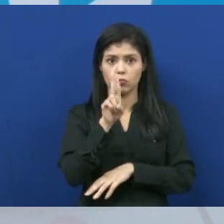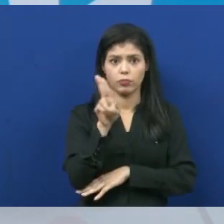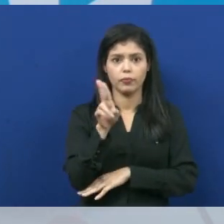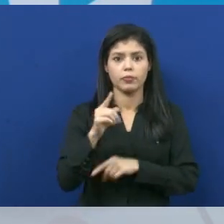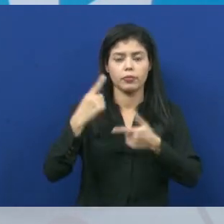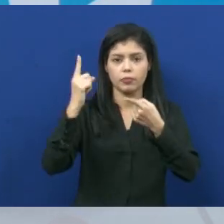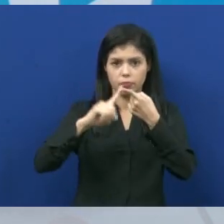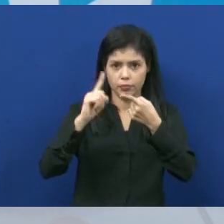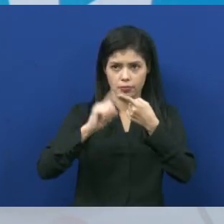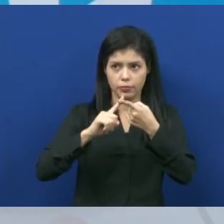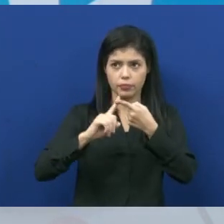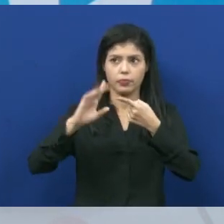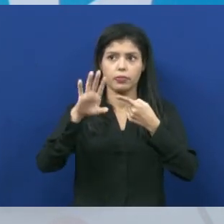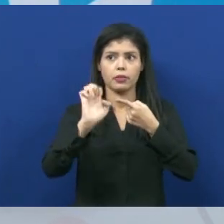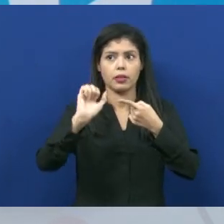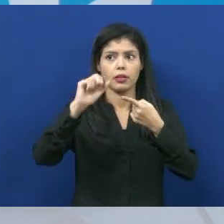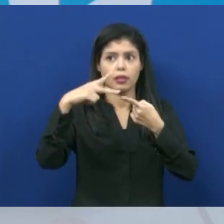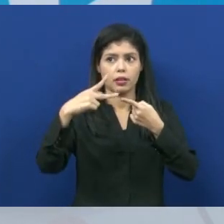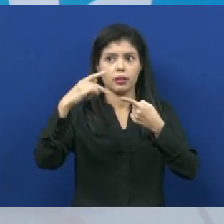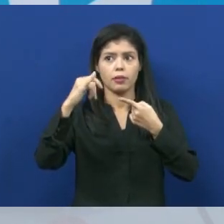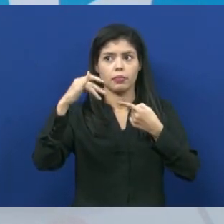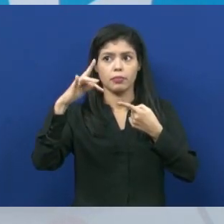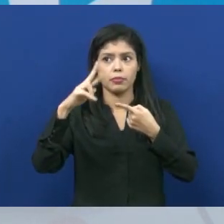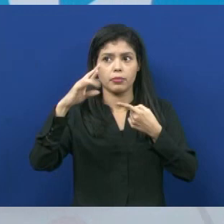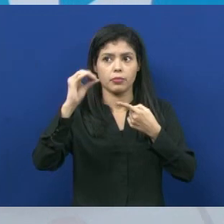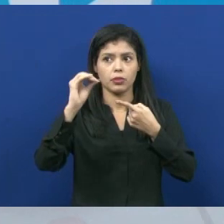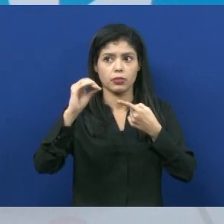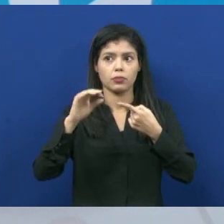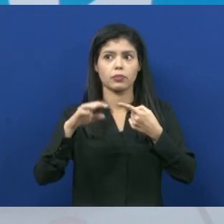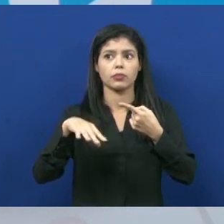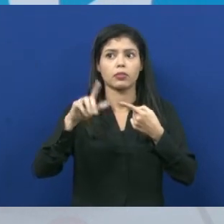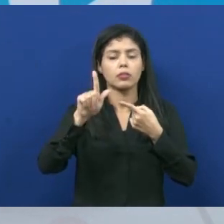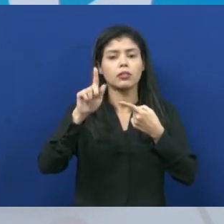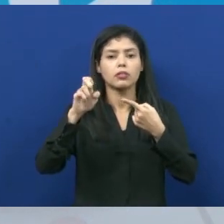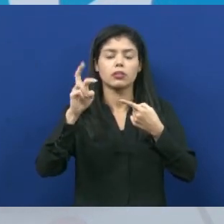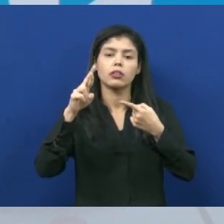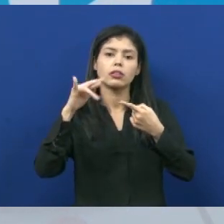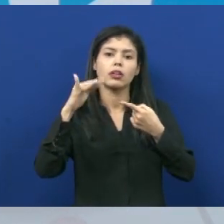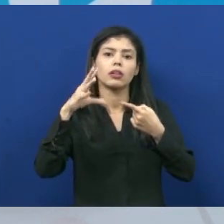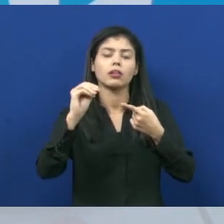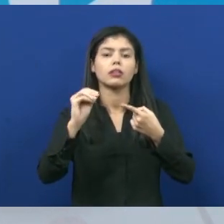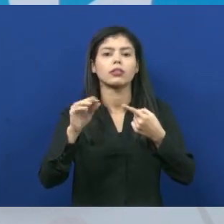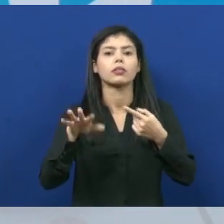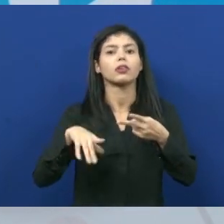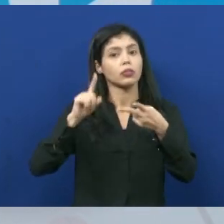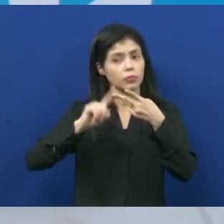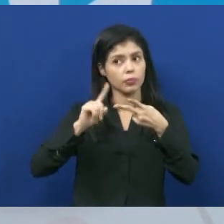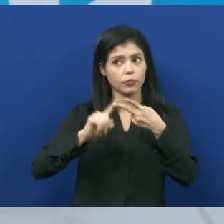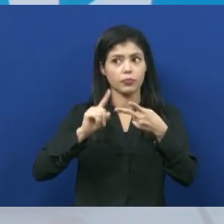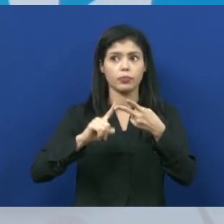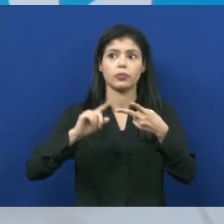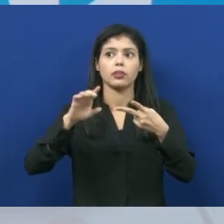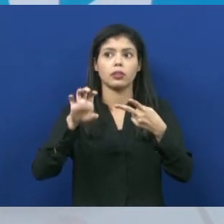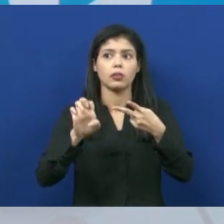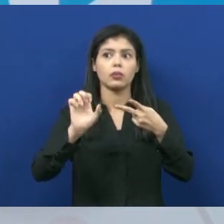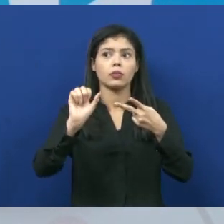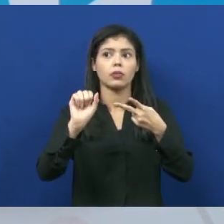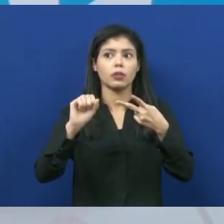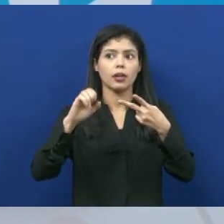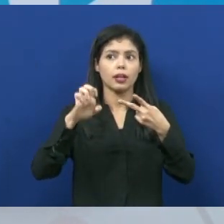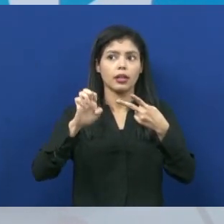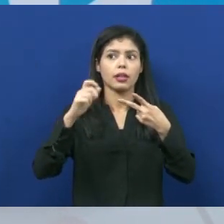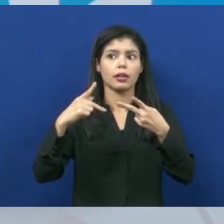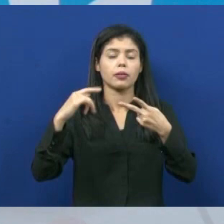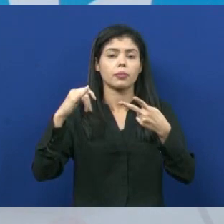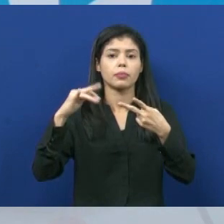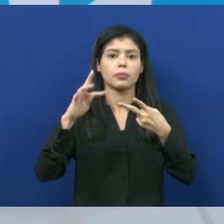primeiro nome é o epíteto genérico, que é o nome do gênero, e o segundo nome é o epíteto específico, que